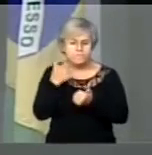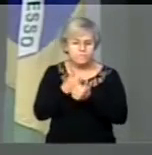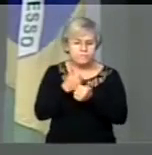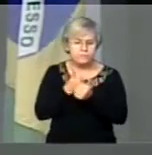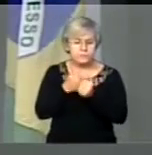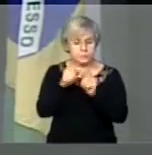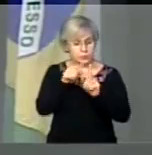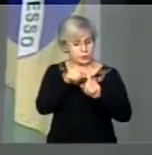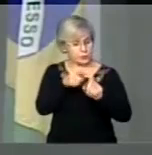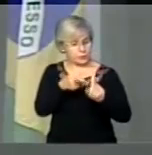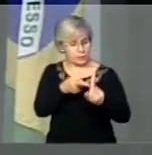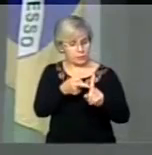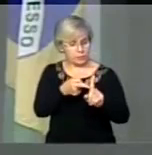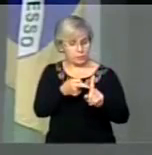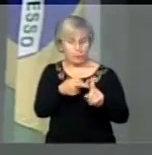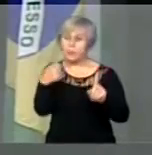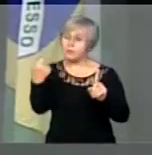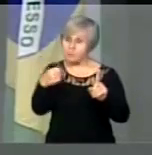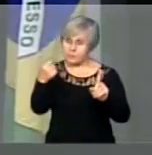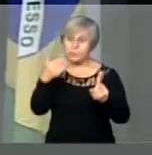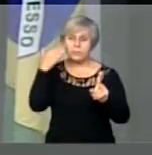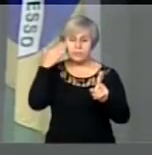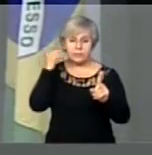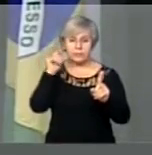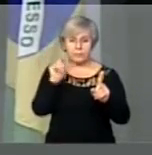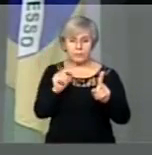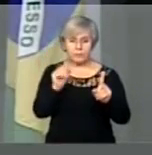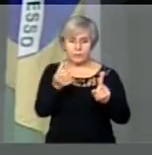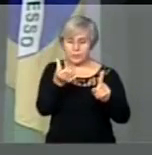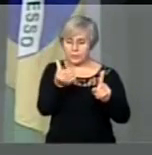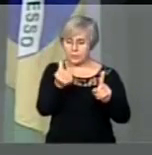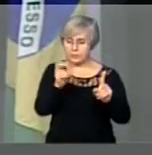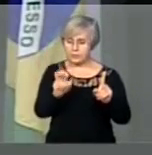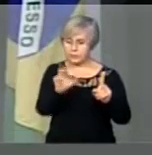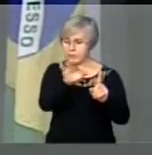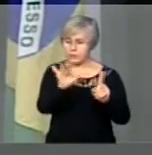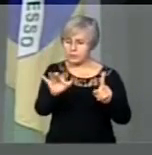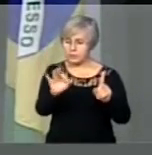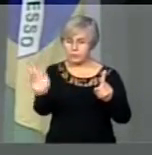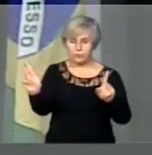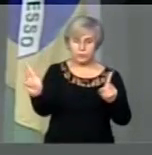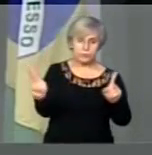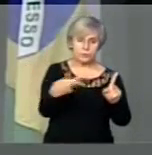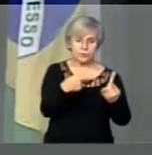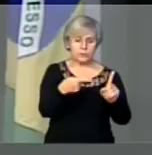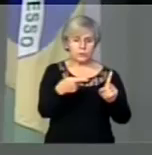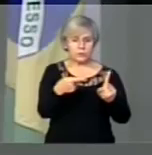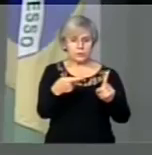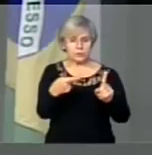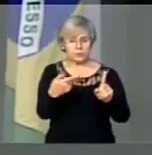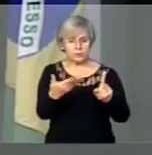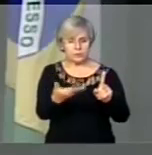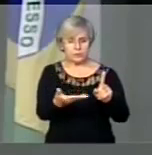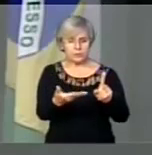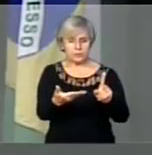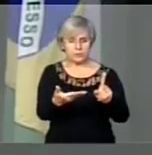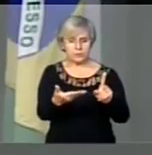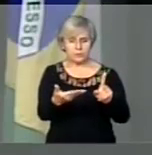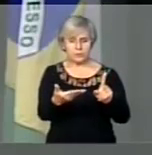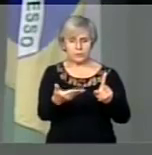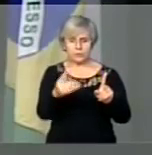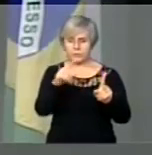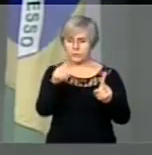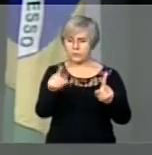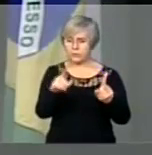que saber que 65% dos casos de dengue e, consequentemente,